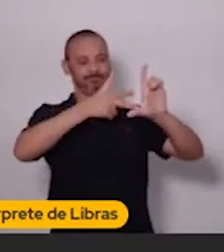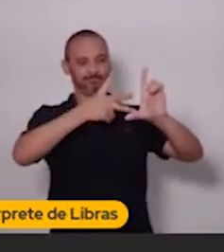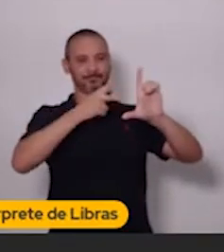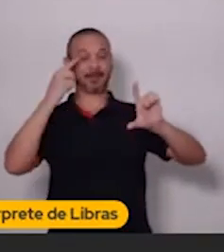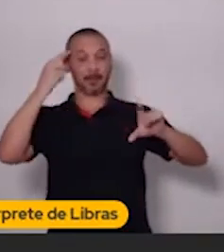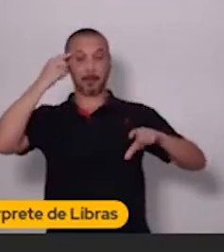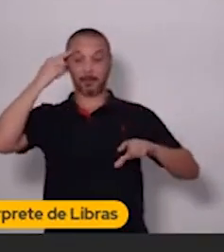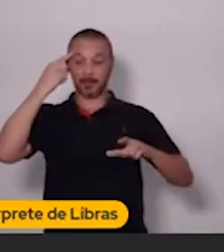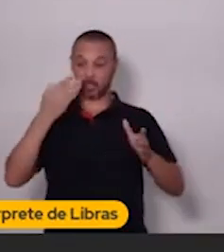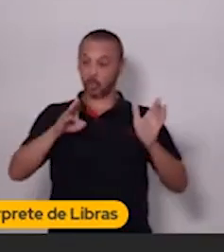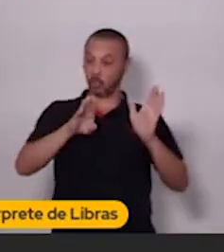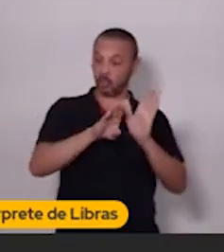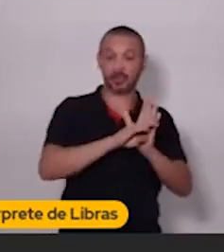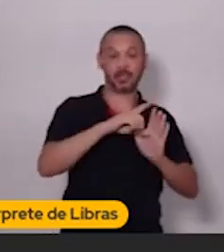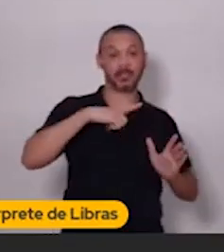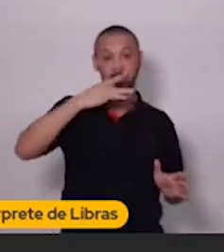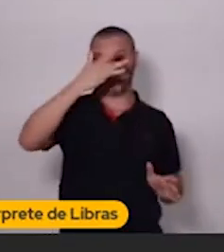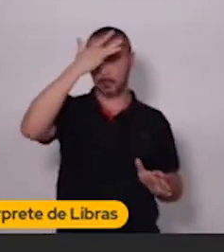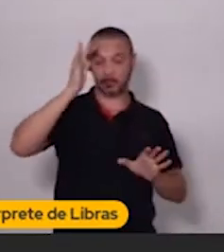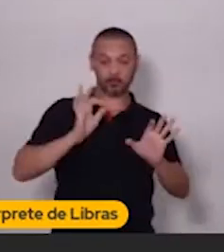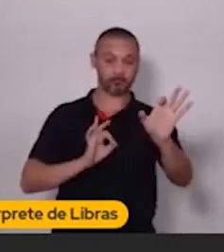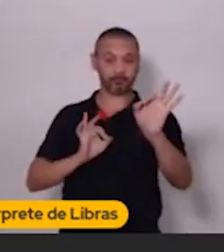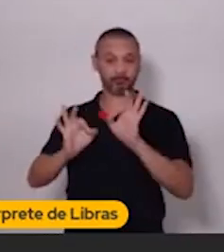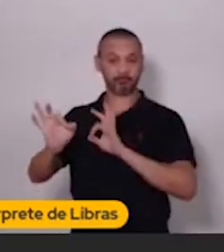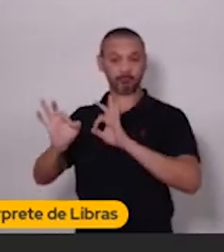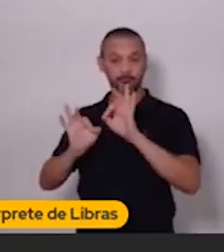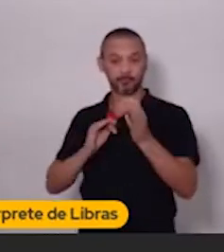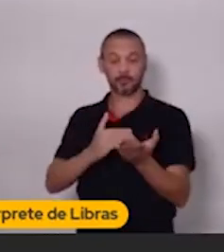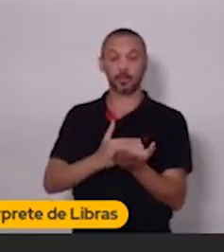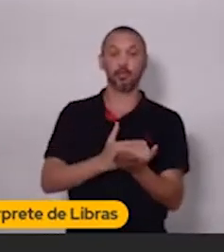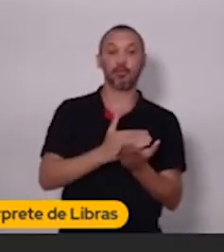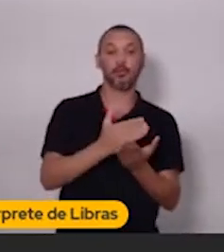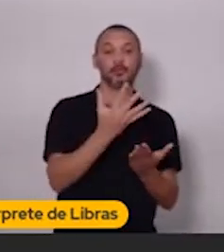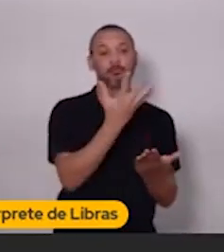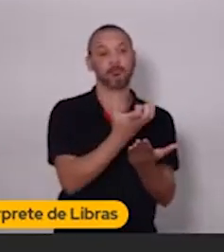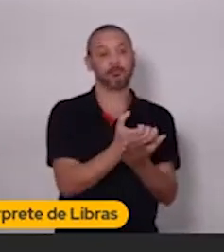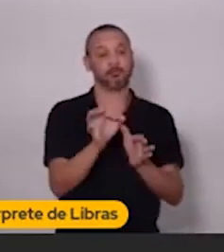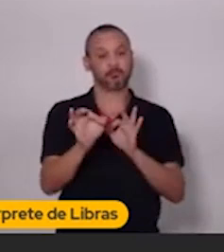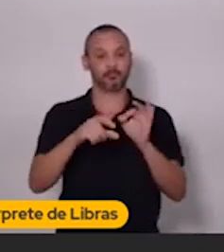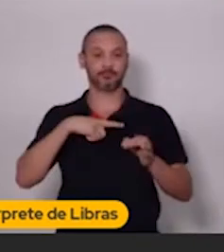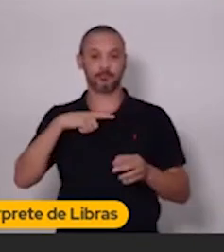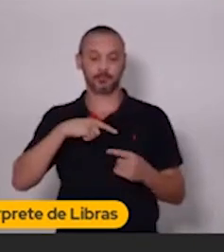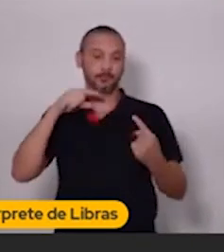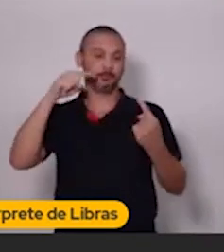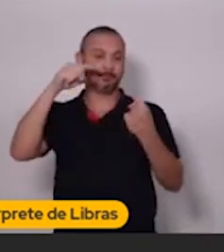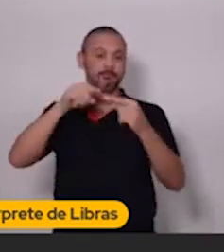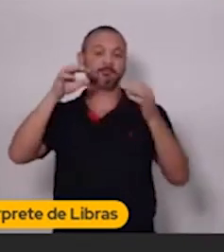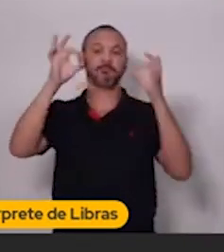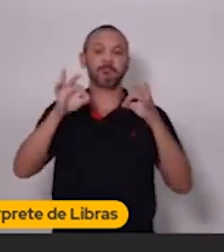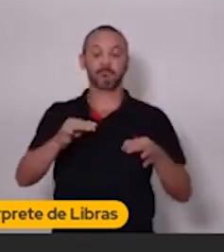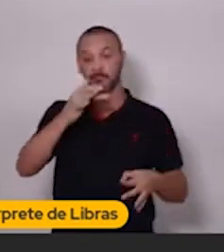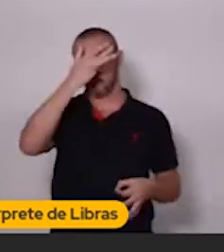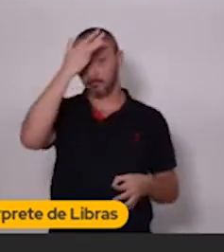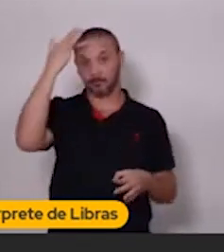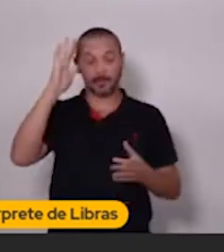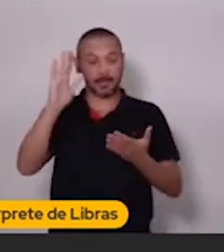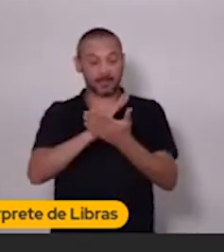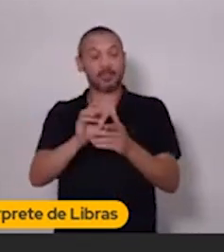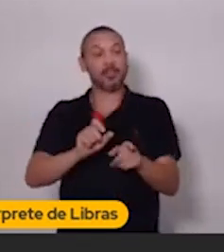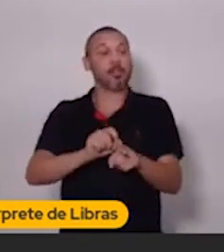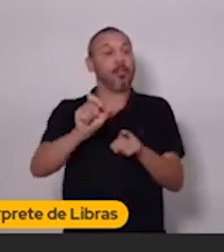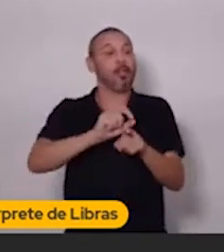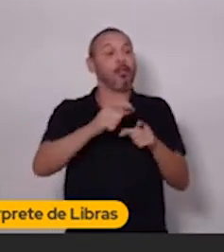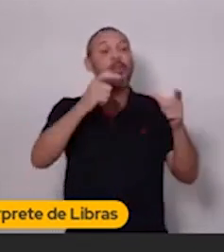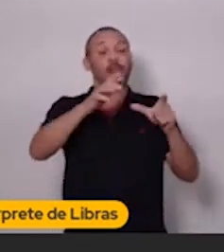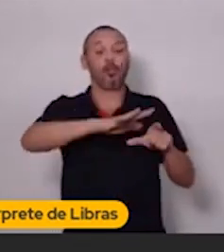você chegar lá vai ter uma preparação até o momento de você começar a gravar. Isso tem que estar estimado, principalmente se você estiver alugando, né? Se você estiver pagando por